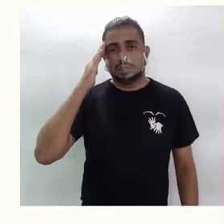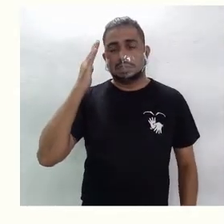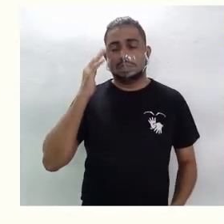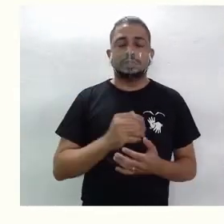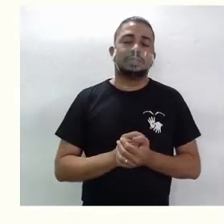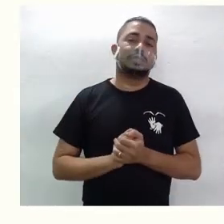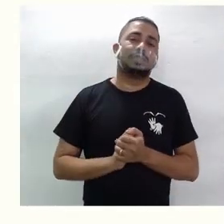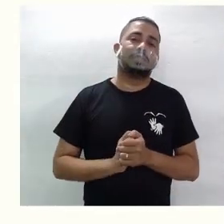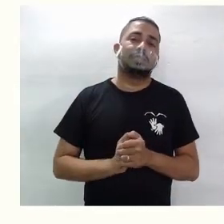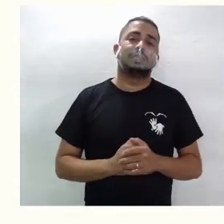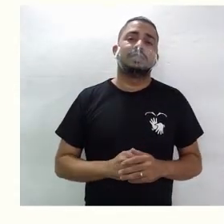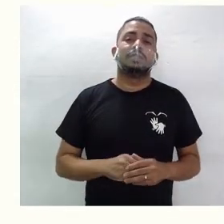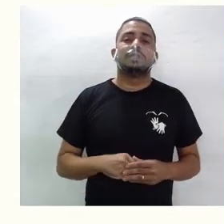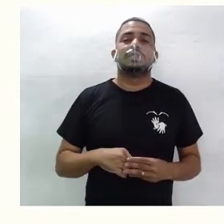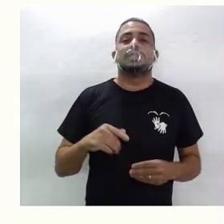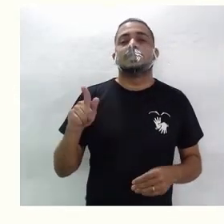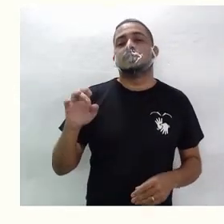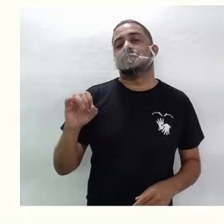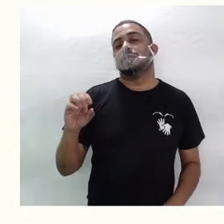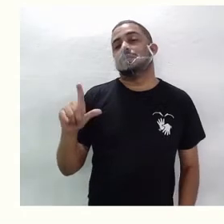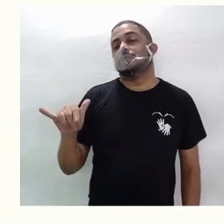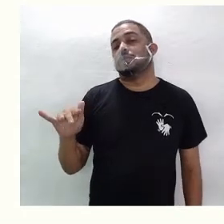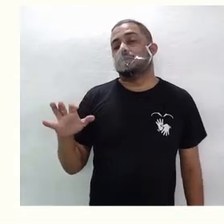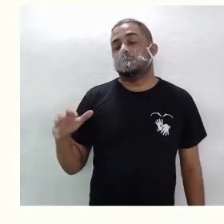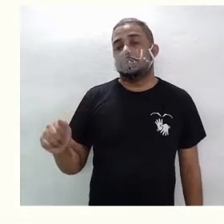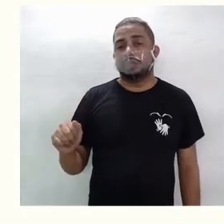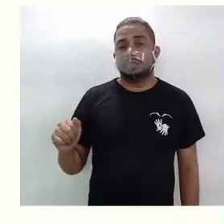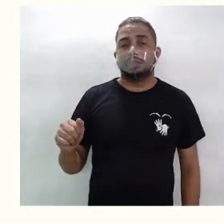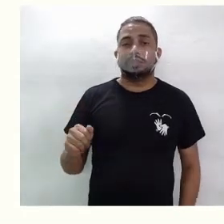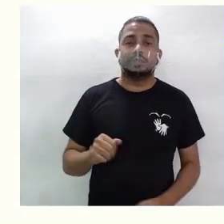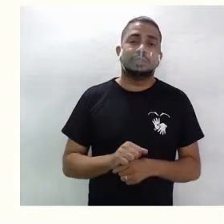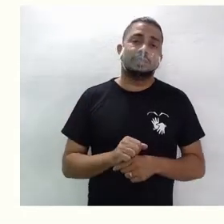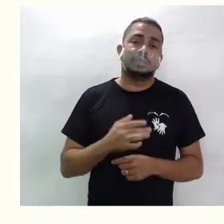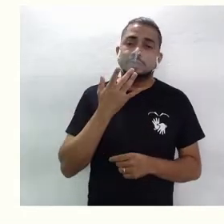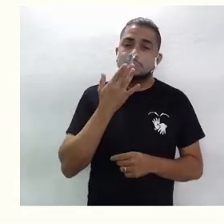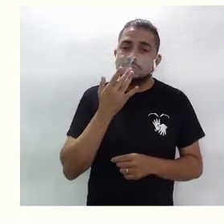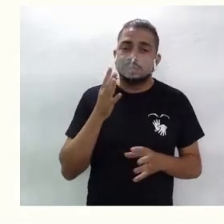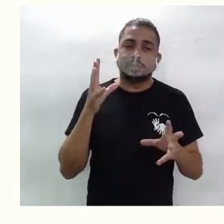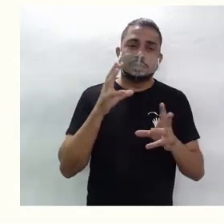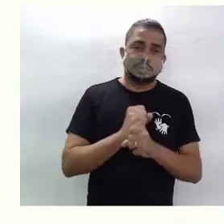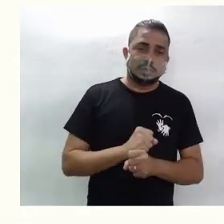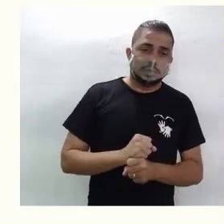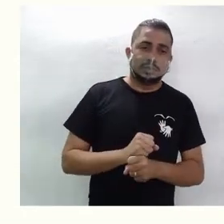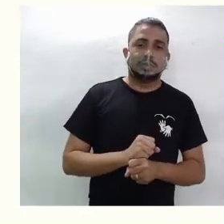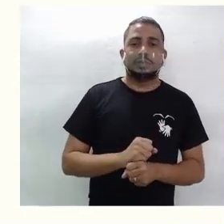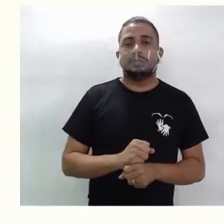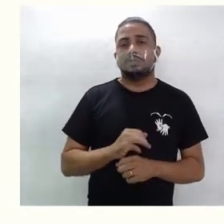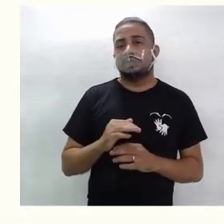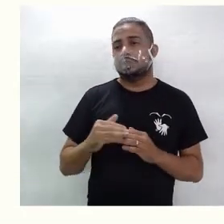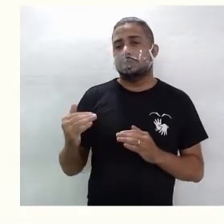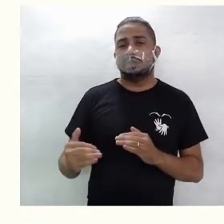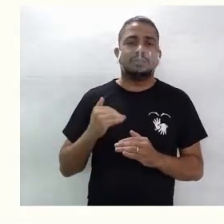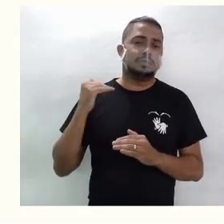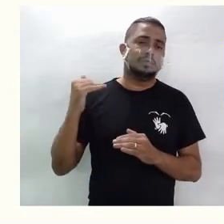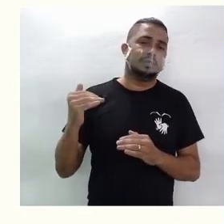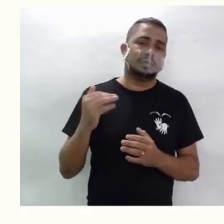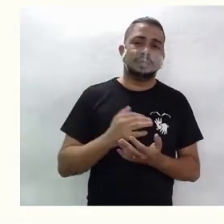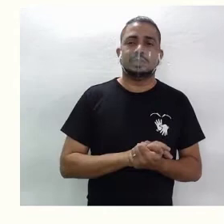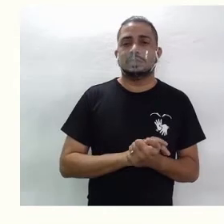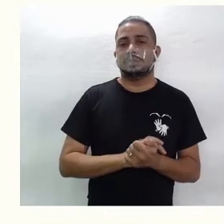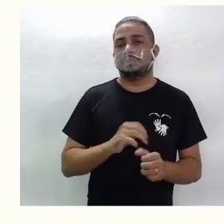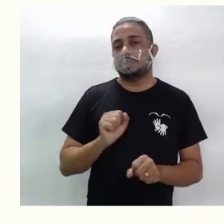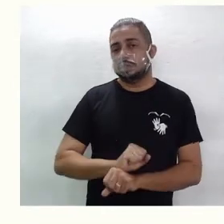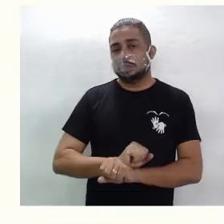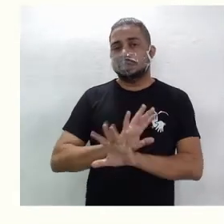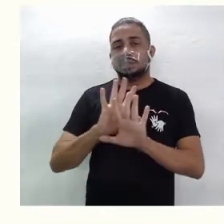é sobre a questão geológica do estado de Pernambuco. As cores mais escuras são áreas mais elevadas, as cores mais